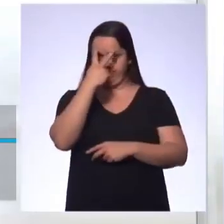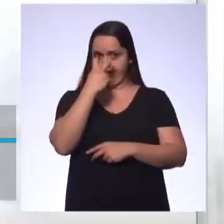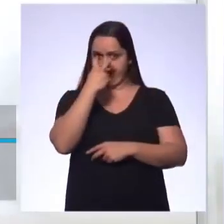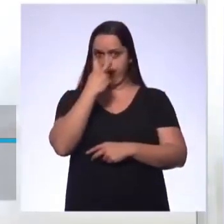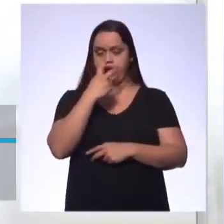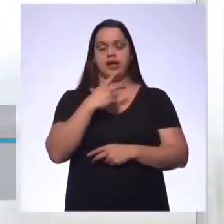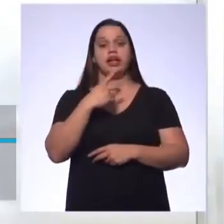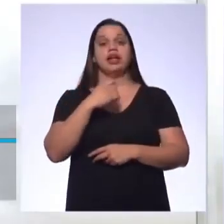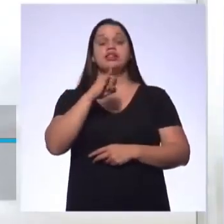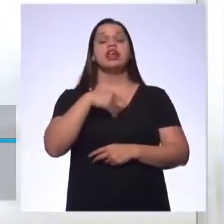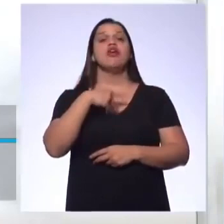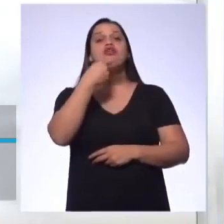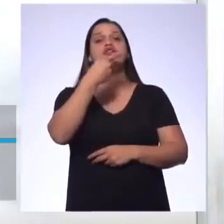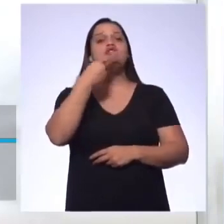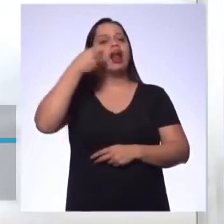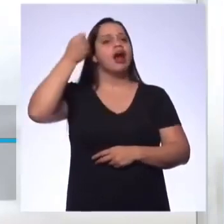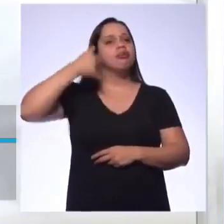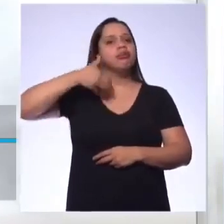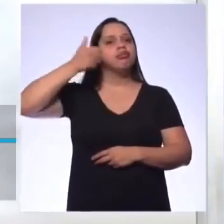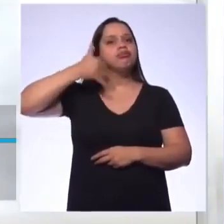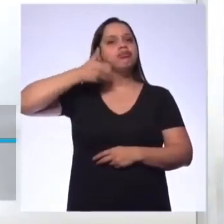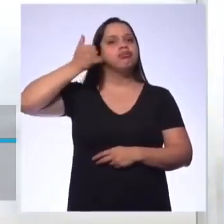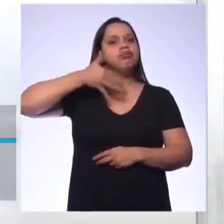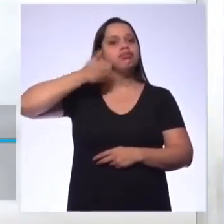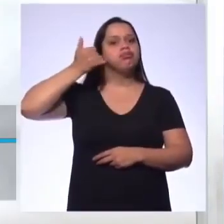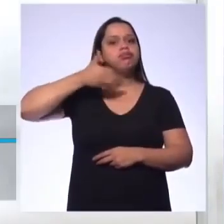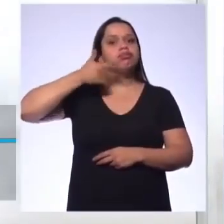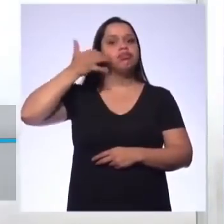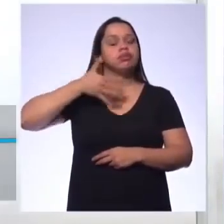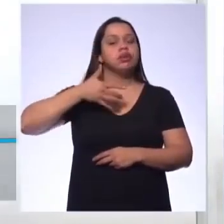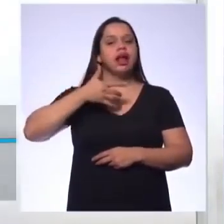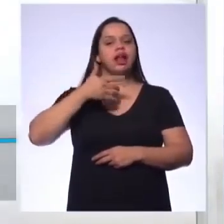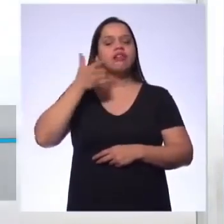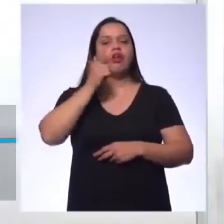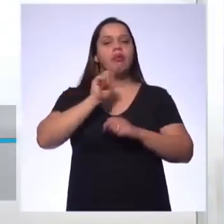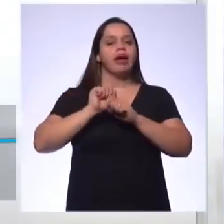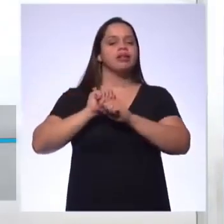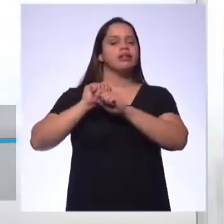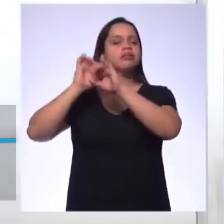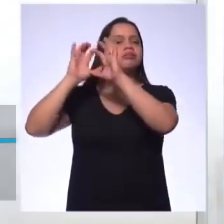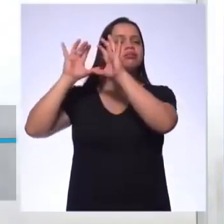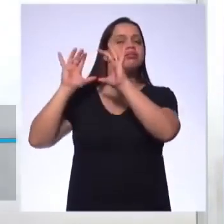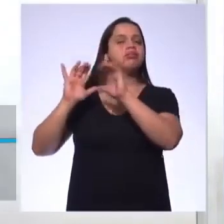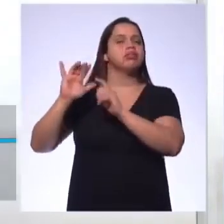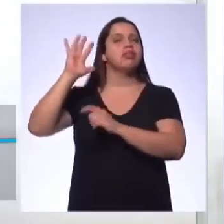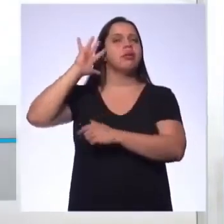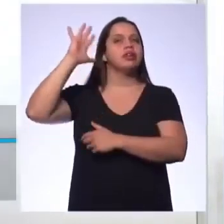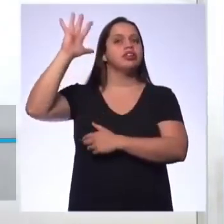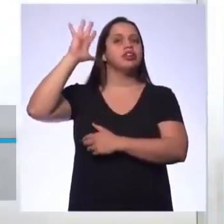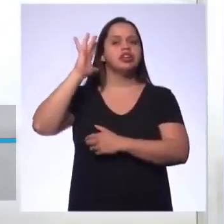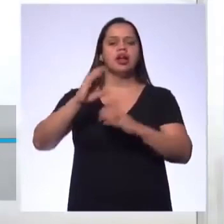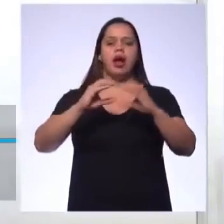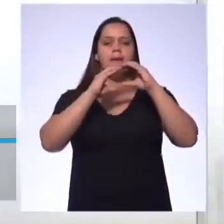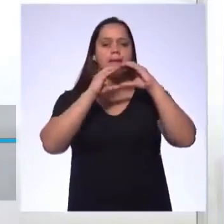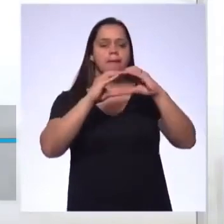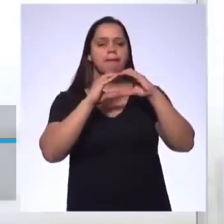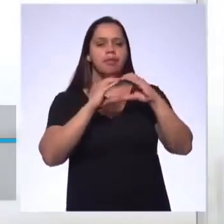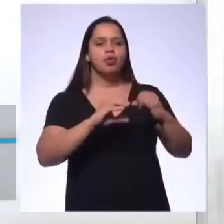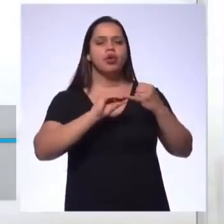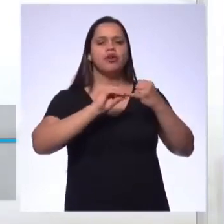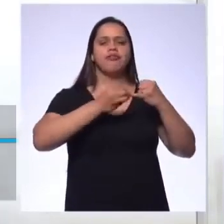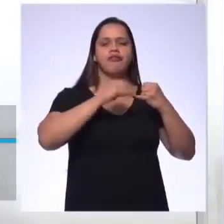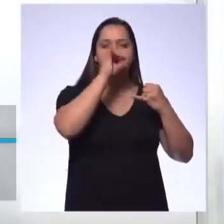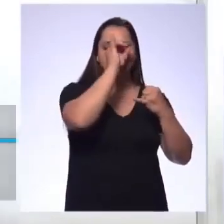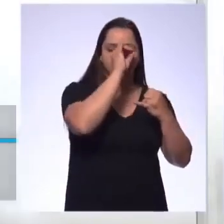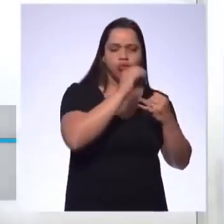se sugestionando. Acredita nisso? A pessoa vai se sugestionando, começar a falar de hambúrguer, feijoada, batata frita, não sei o quê. Na hora